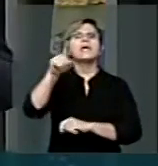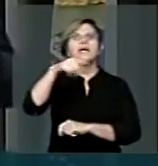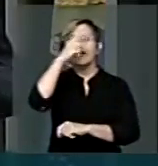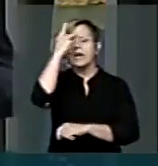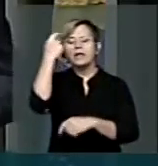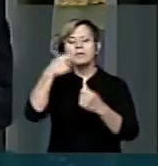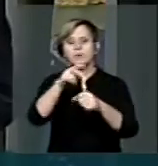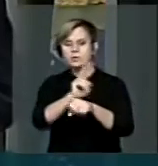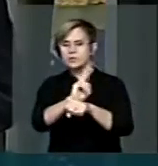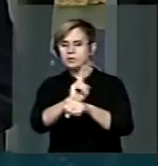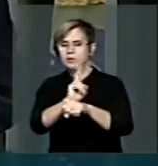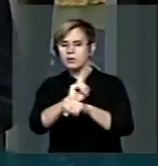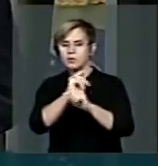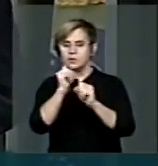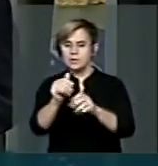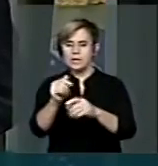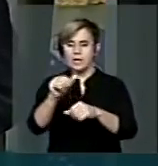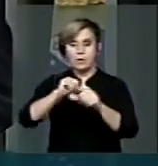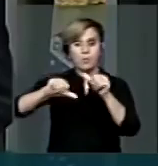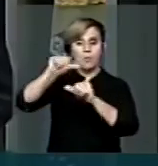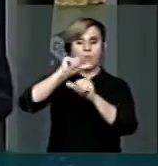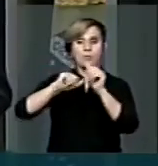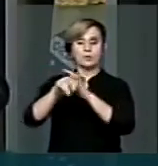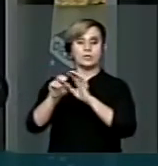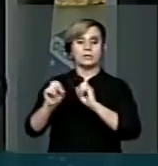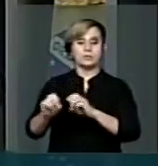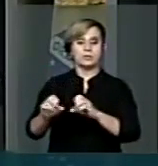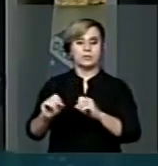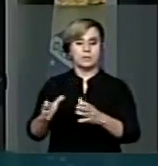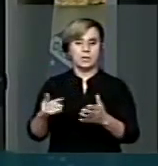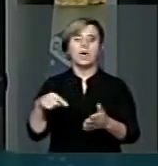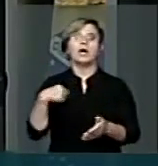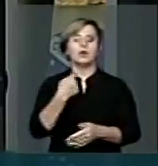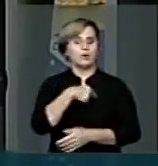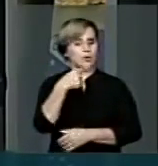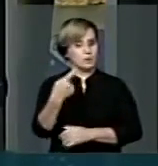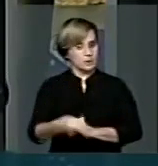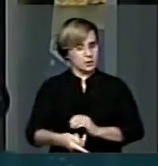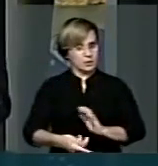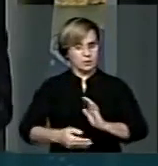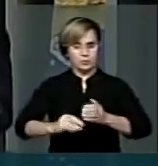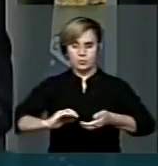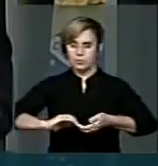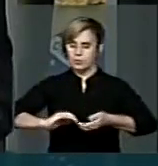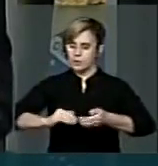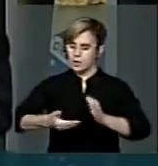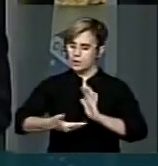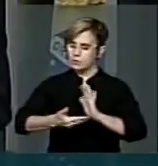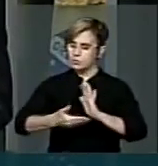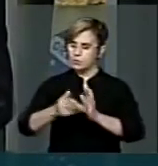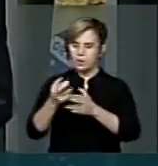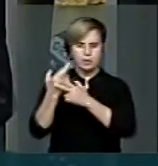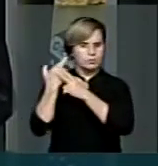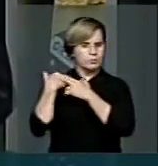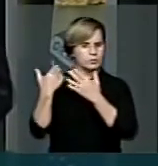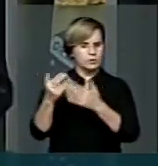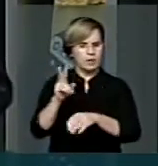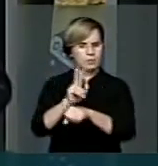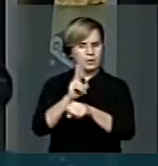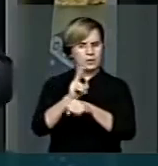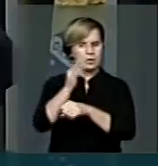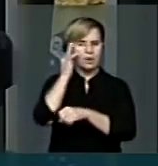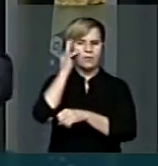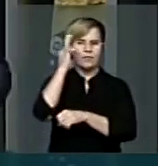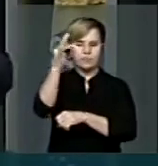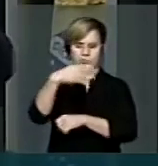cabe a nós aqui no Congresso Nacional cumprir com a nossa responsabilidade, em defesa das futuras gerações, em